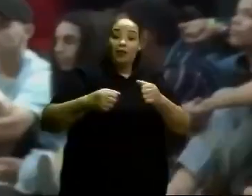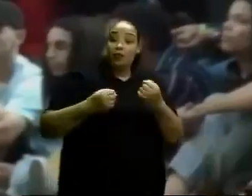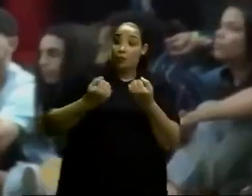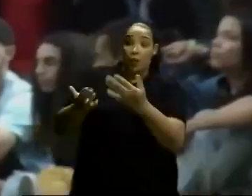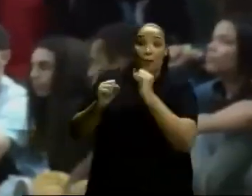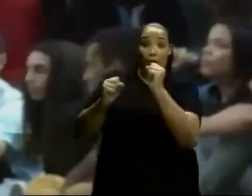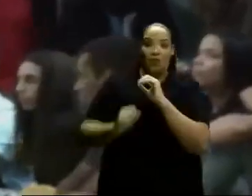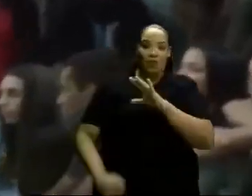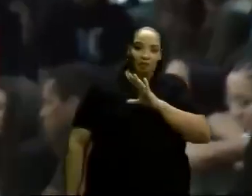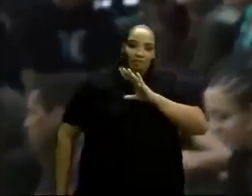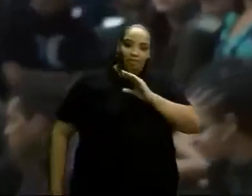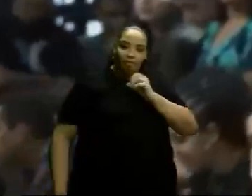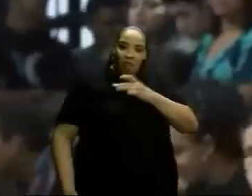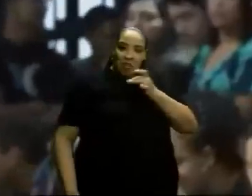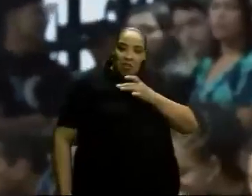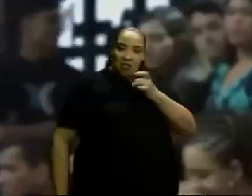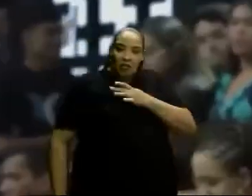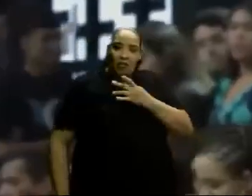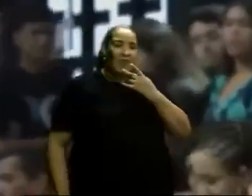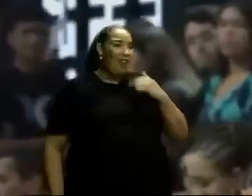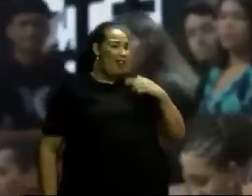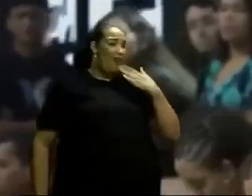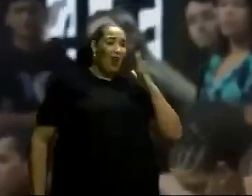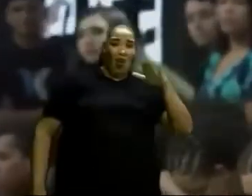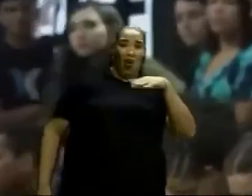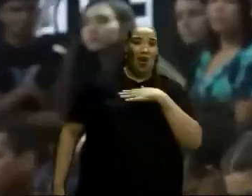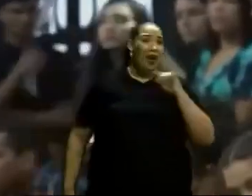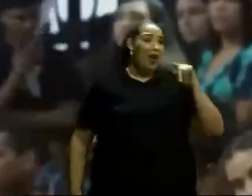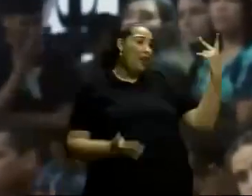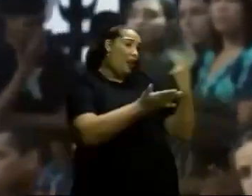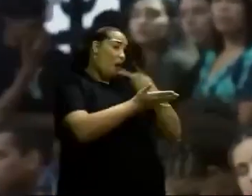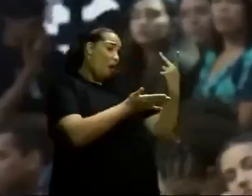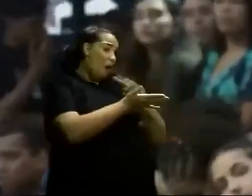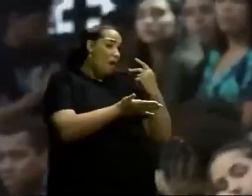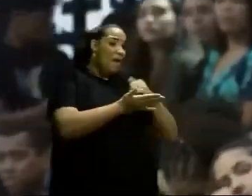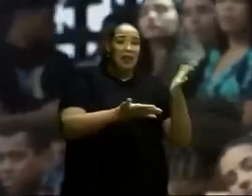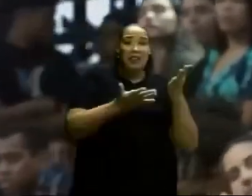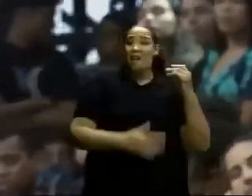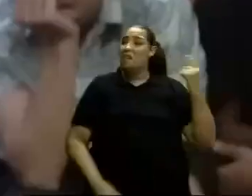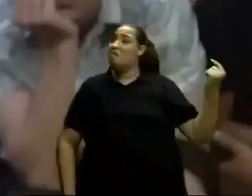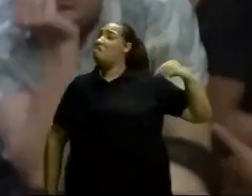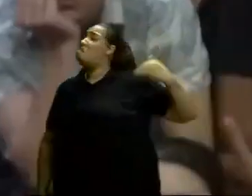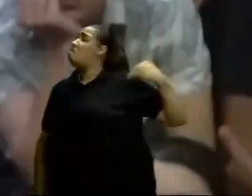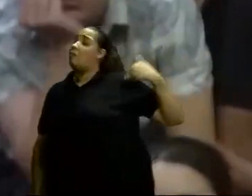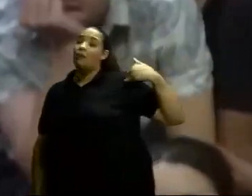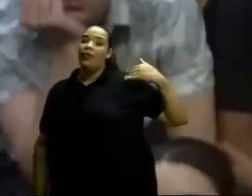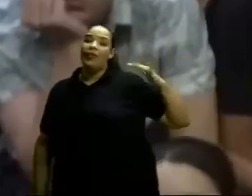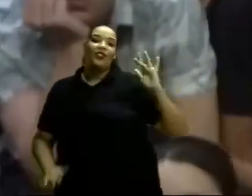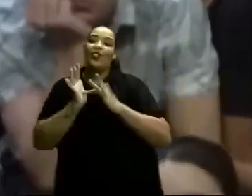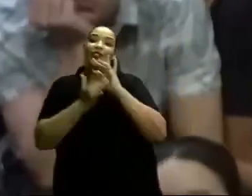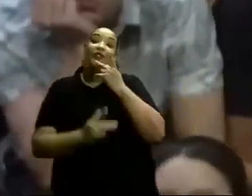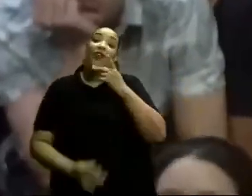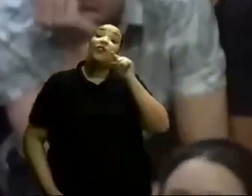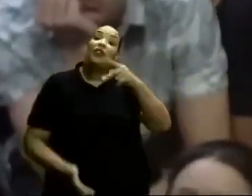se acovardou. Tem gente aqui que fala assim: olha, fulano que errou comigo, se ele quiser, ele que vem aqui. Só que o Senhor está dizendo: